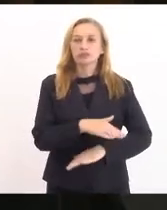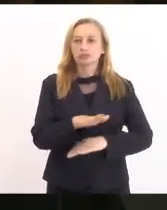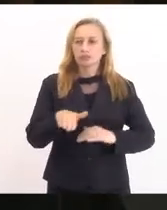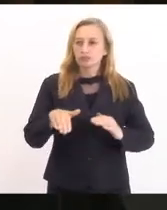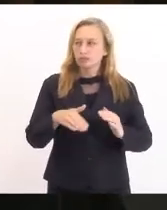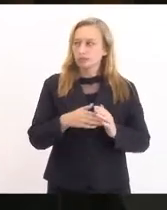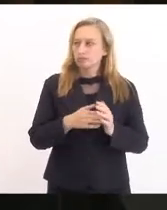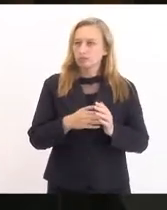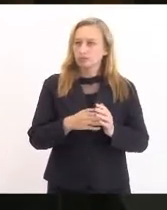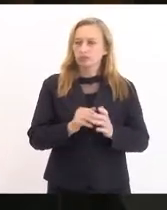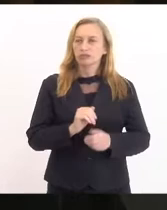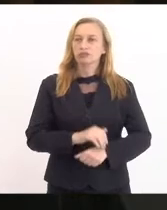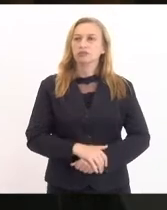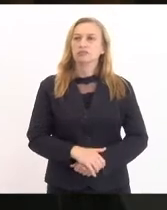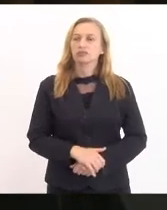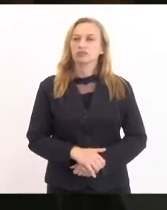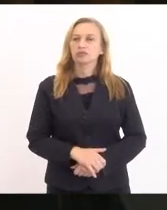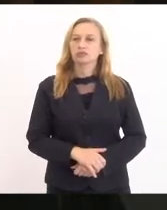telespectadores,